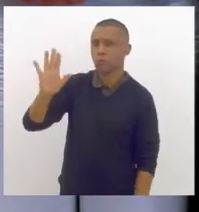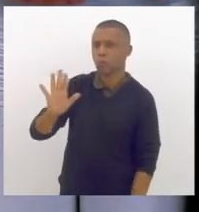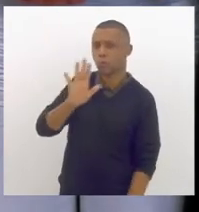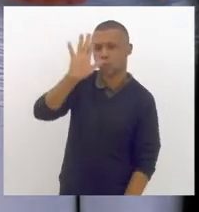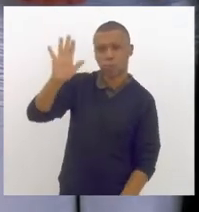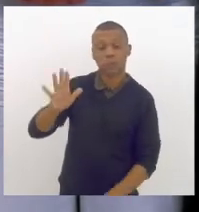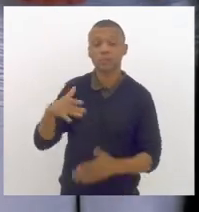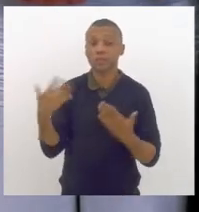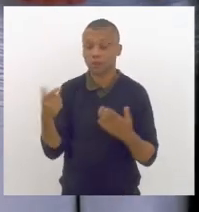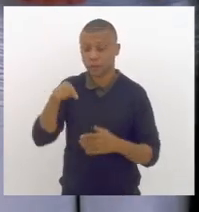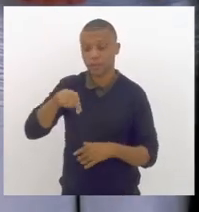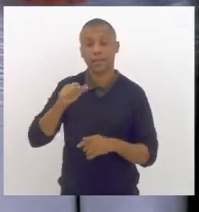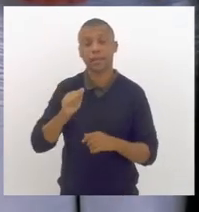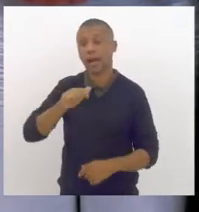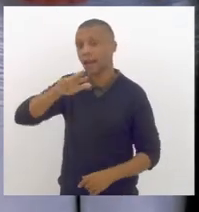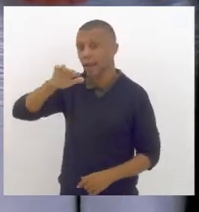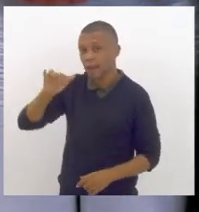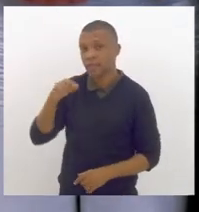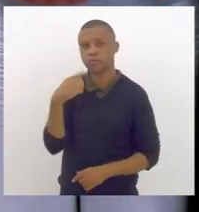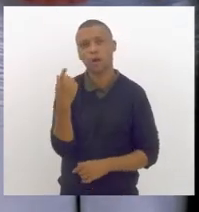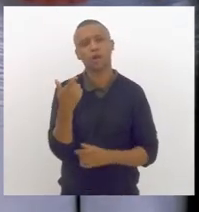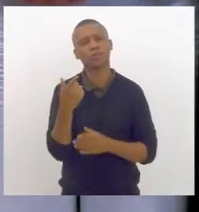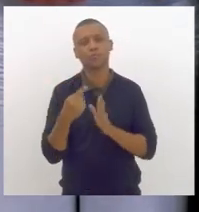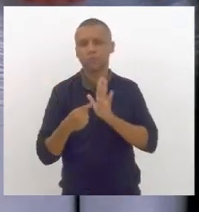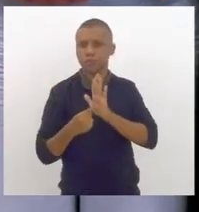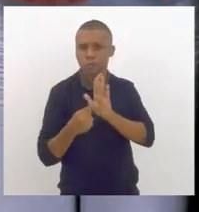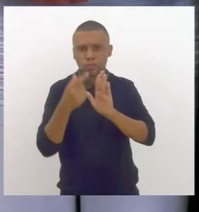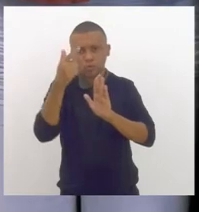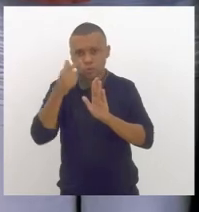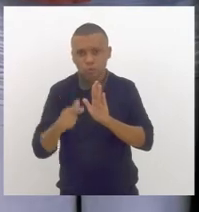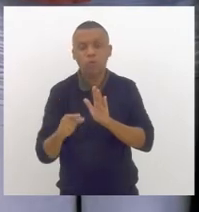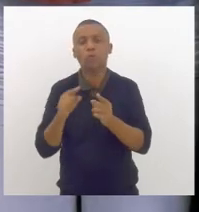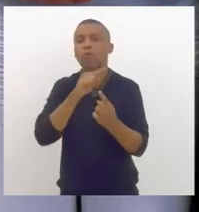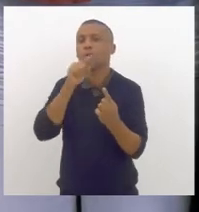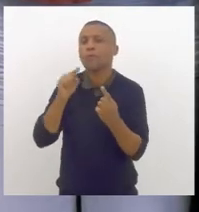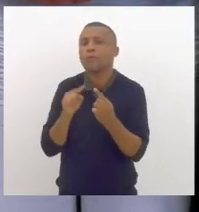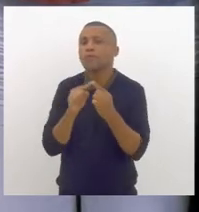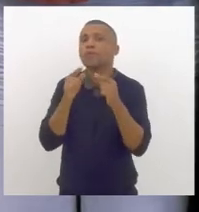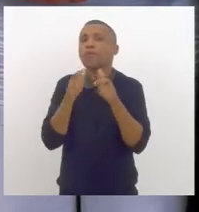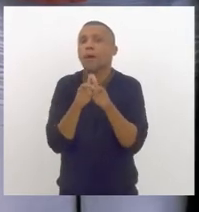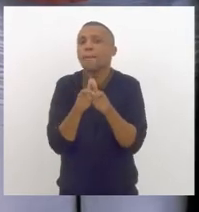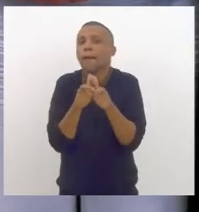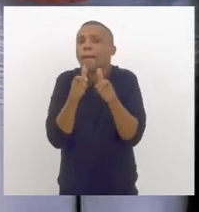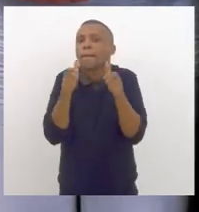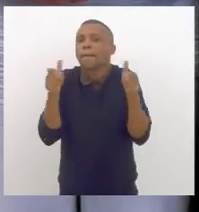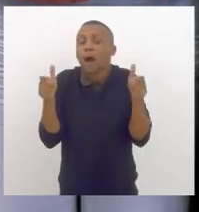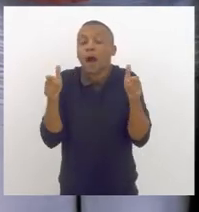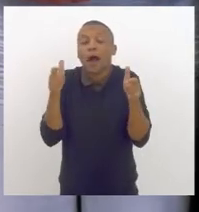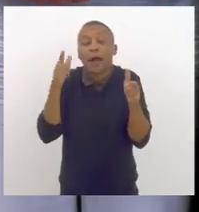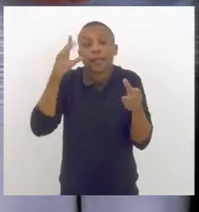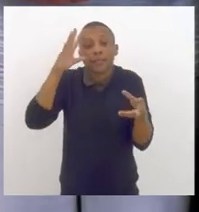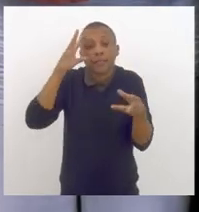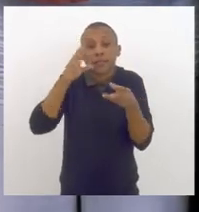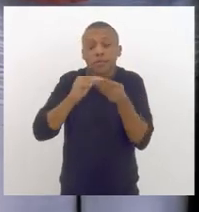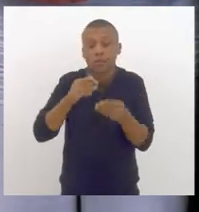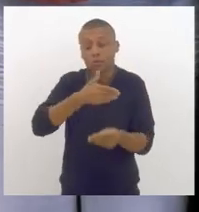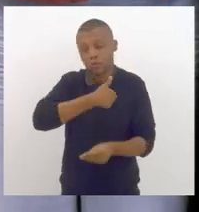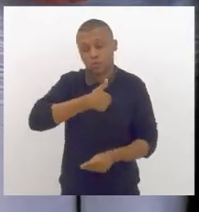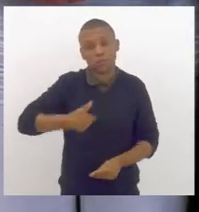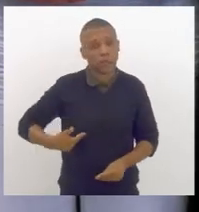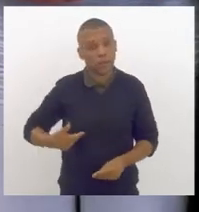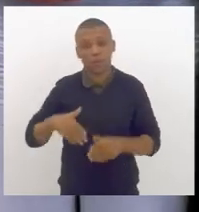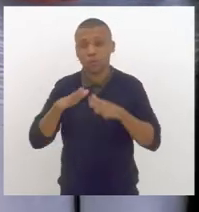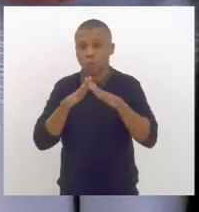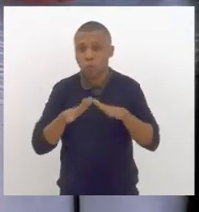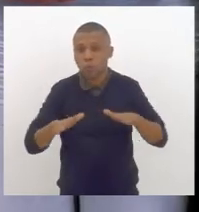Assembleia Legislativa, reproduzimos esse projeto, ampliando, entendendo que o escopo do Estado é muito